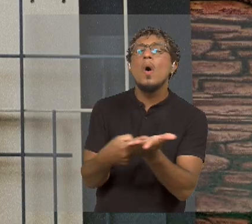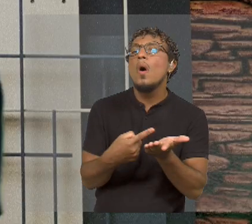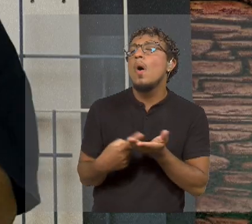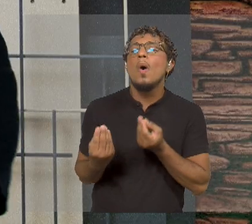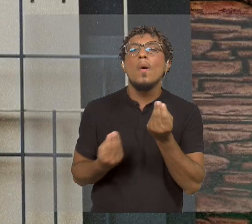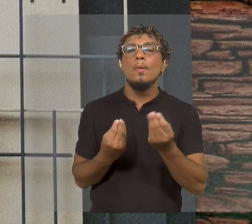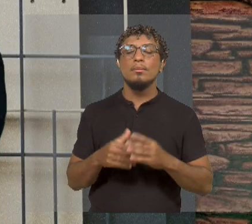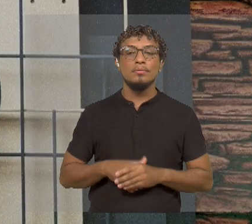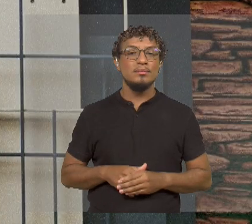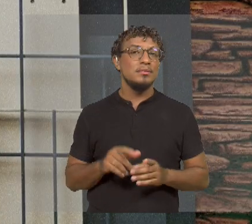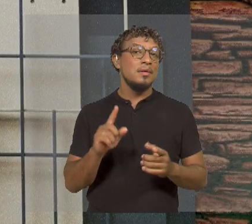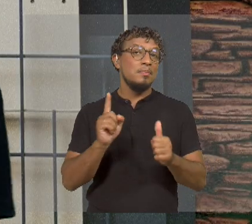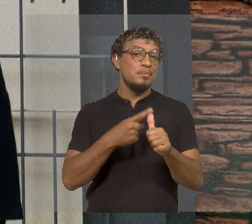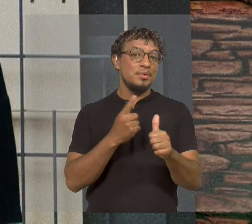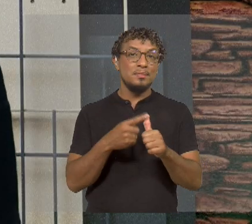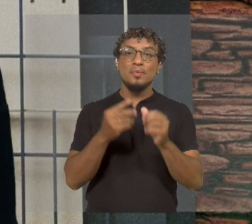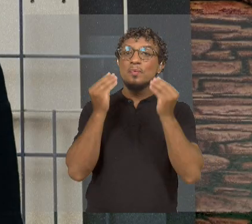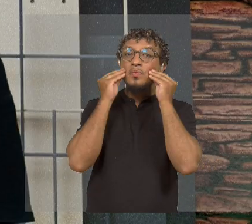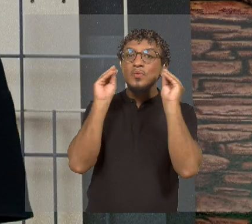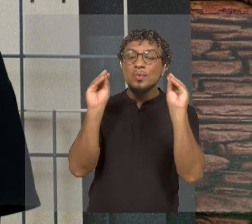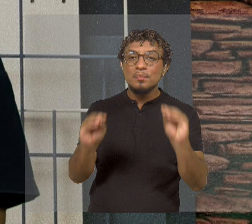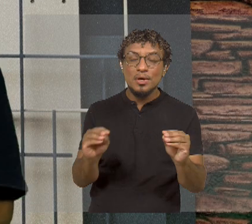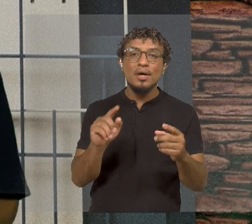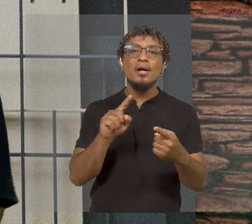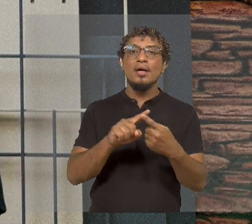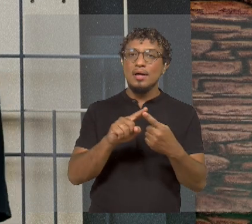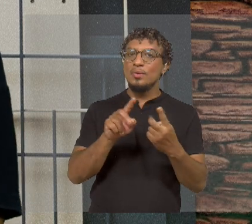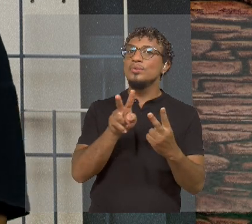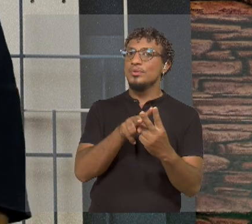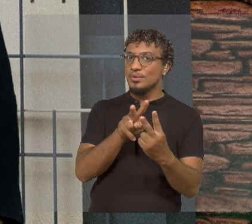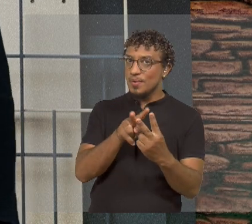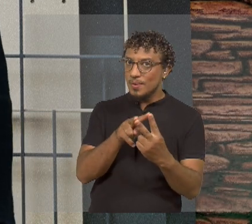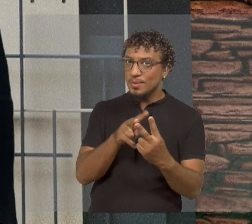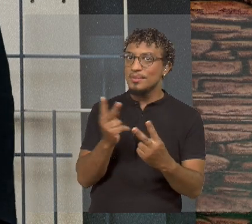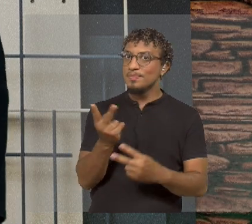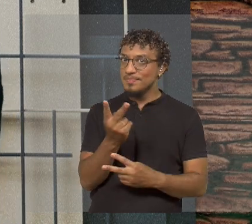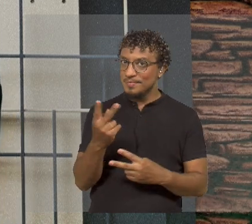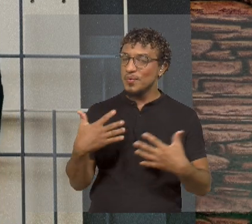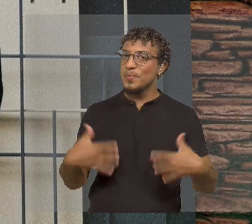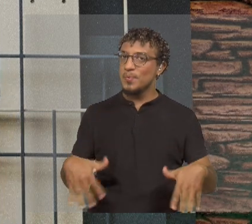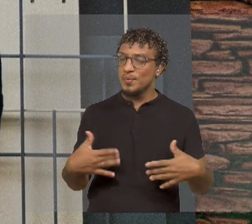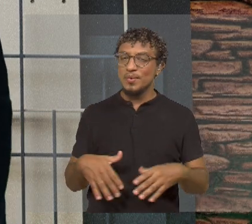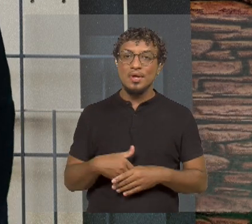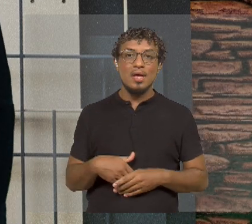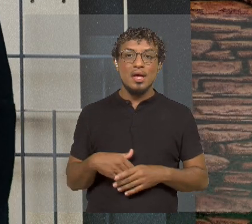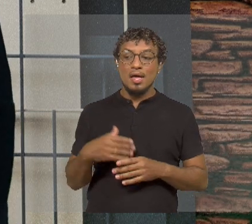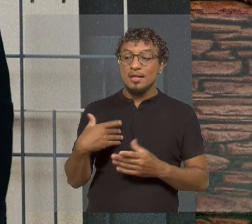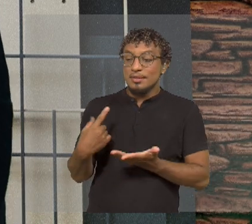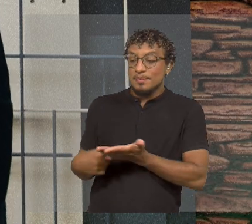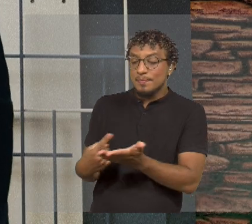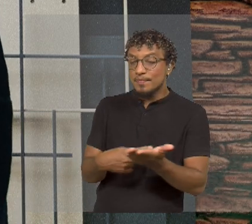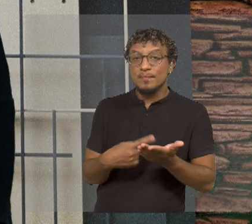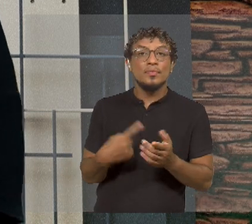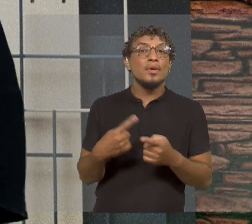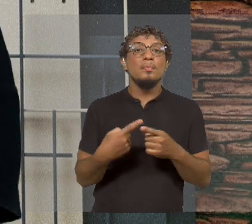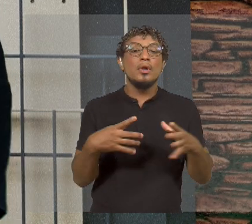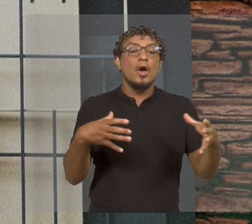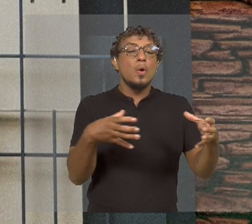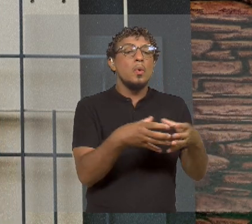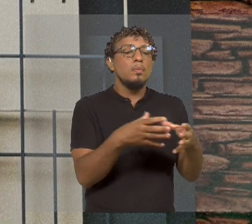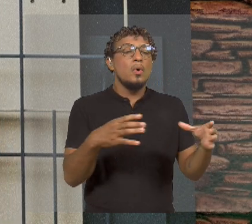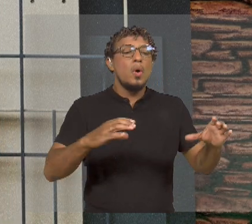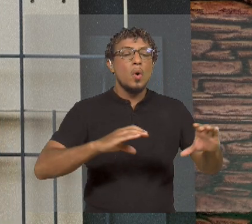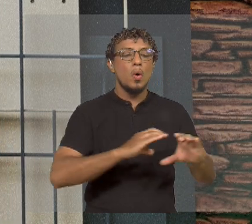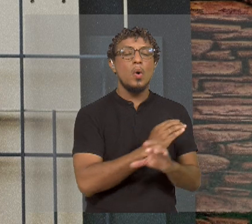construção. Primeiro beijo pro Deon e pro Ian. Essa construção, ela aconteceu porque a conclusão do curso